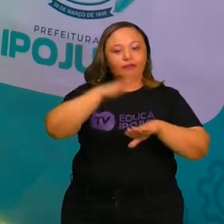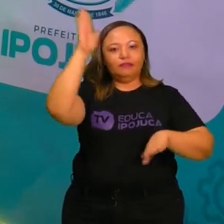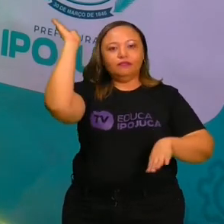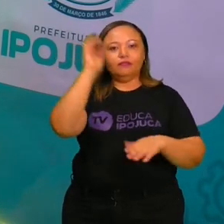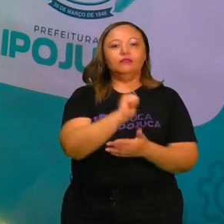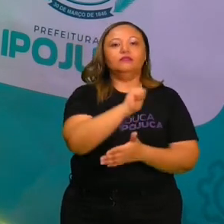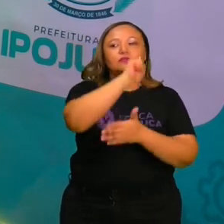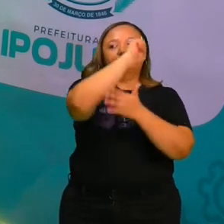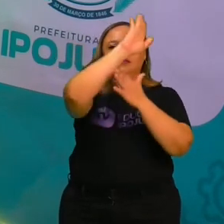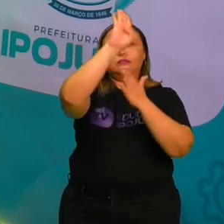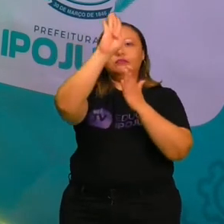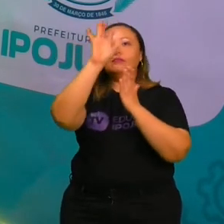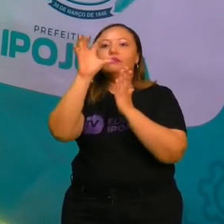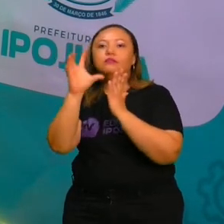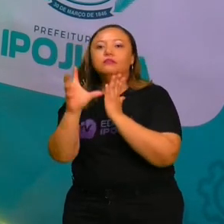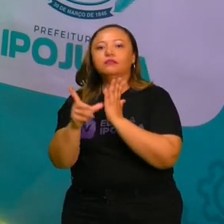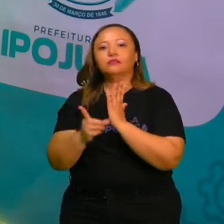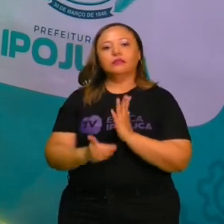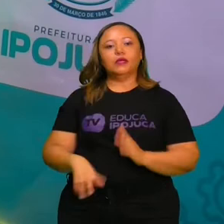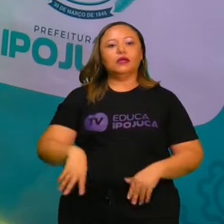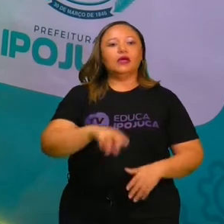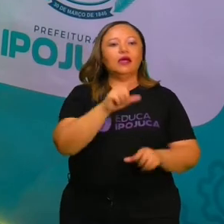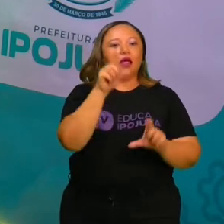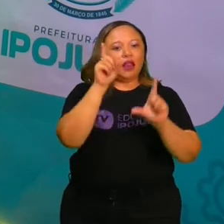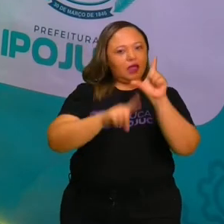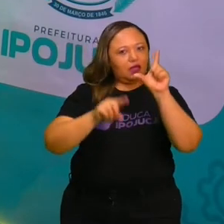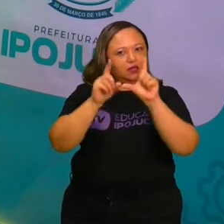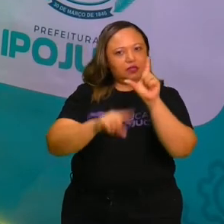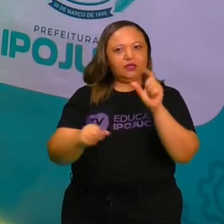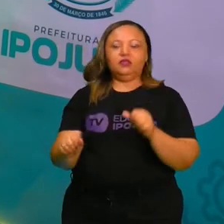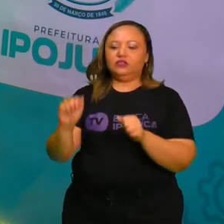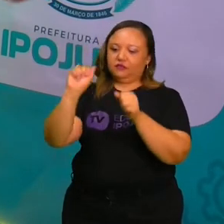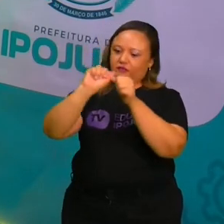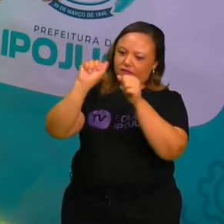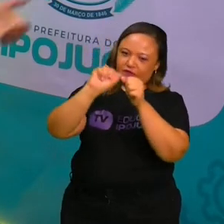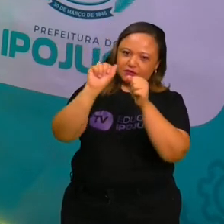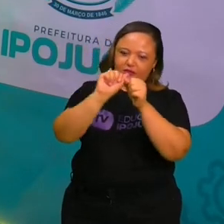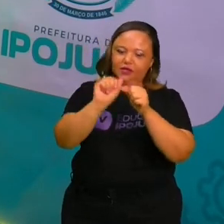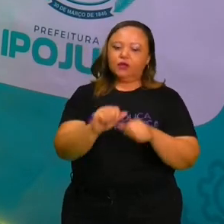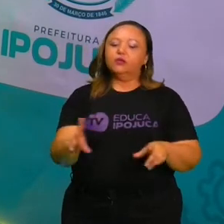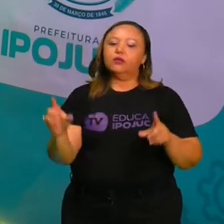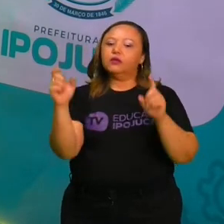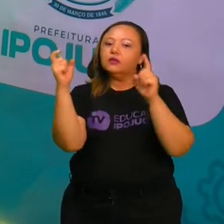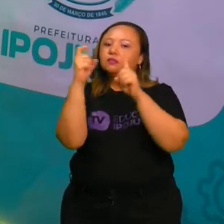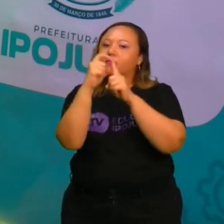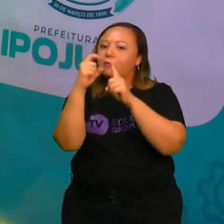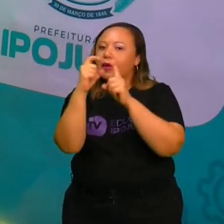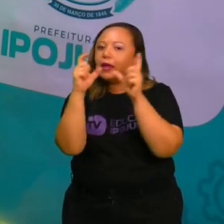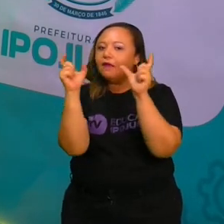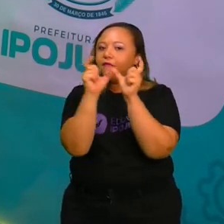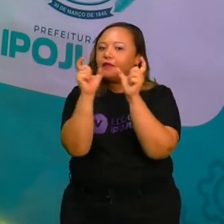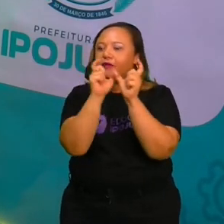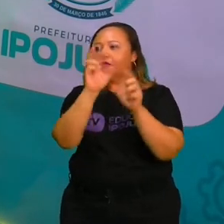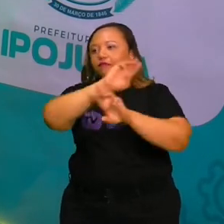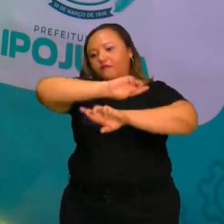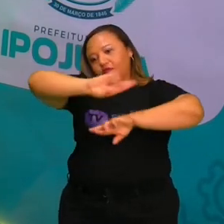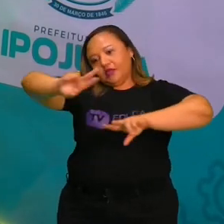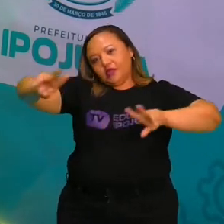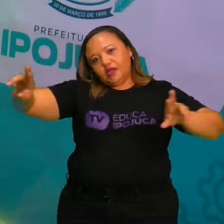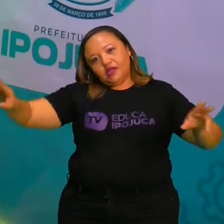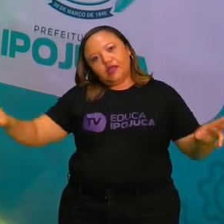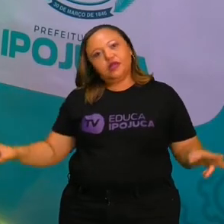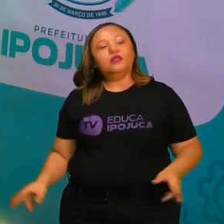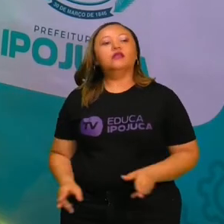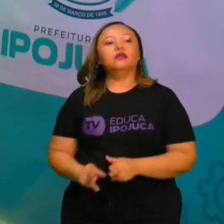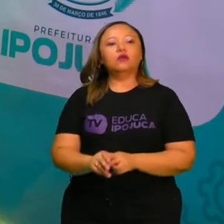Que são as letrinhas que a gente fazemos, podemos fazer várias palavras. Então, alfabeto é o conjunto